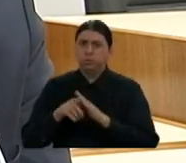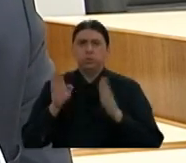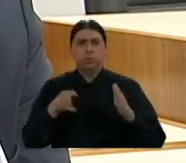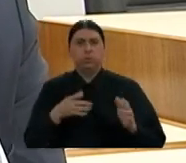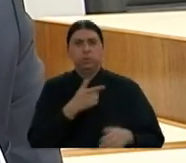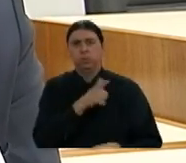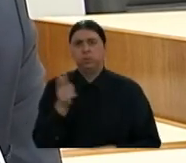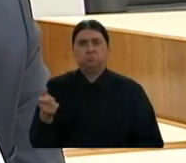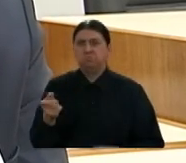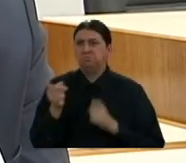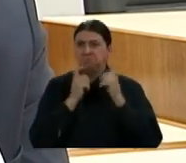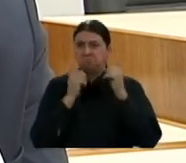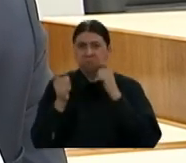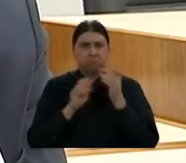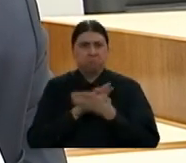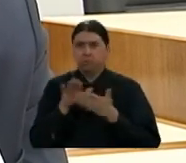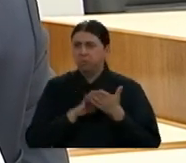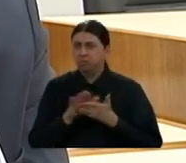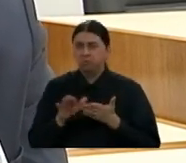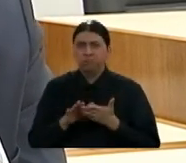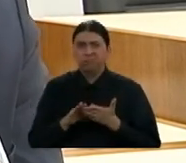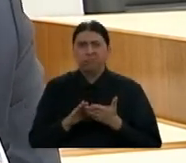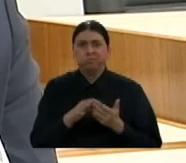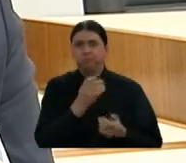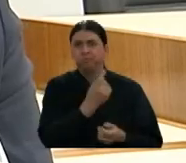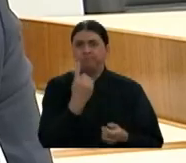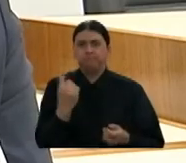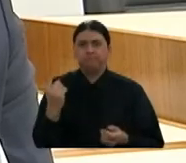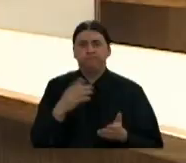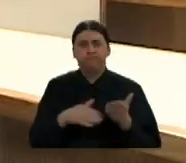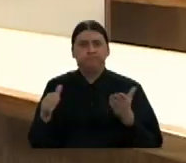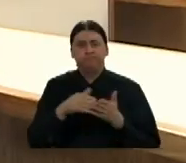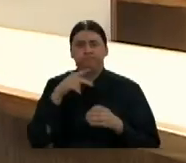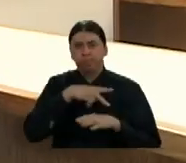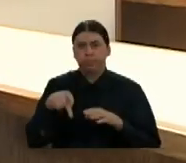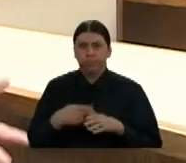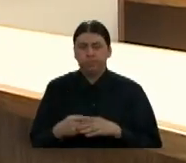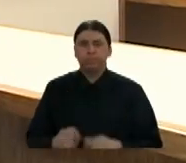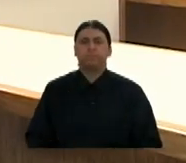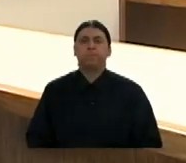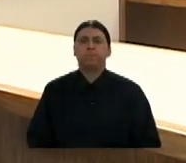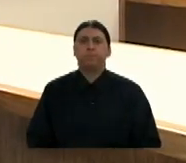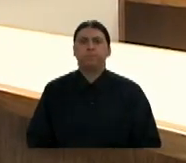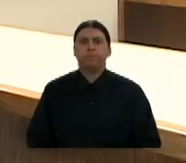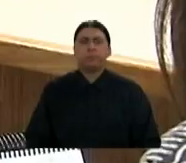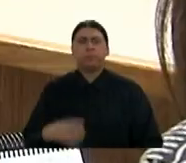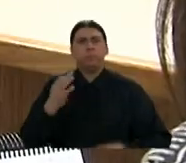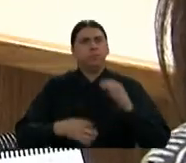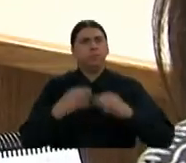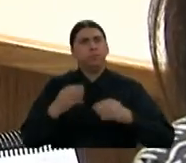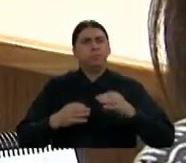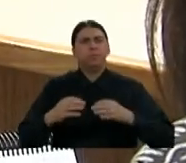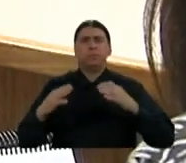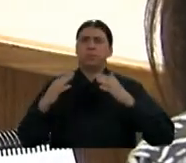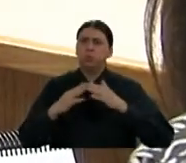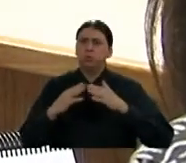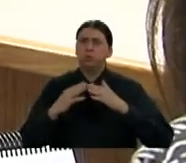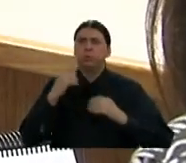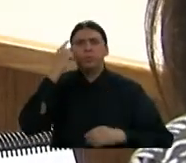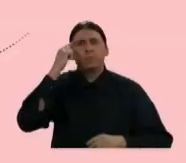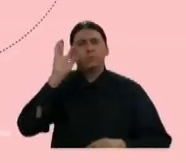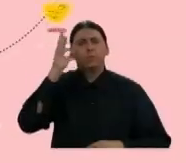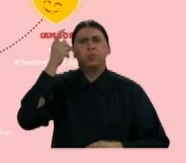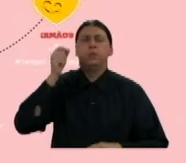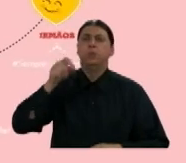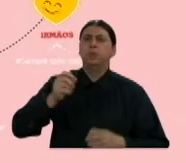não é interessado em todo o país em 2016